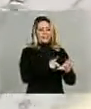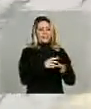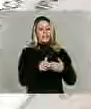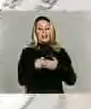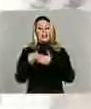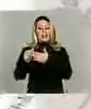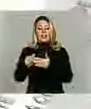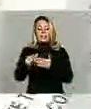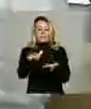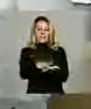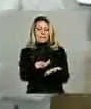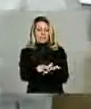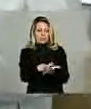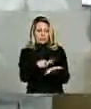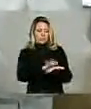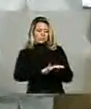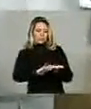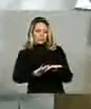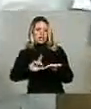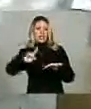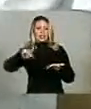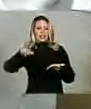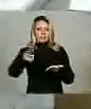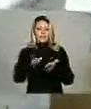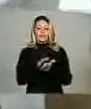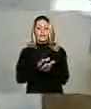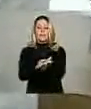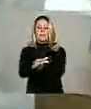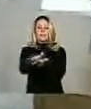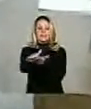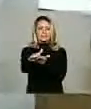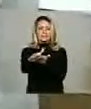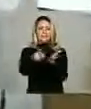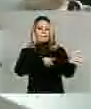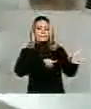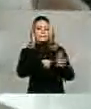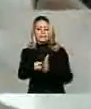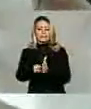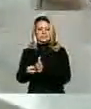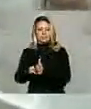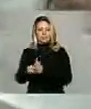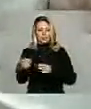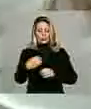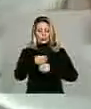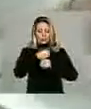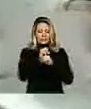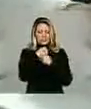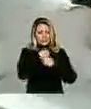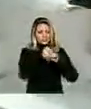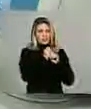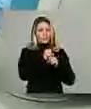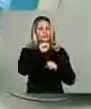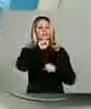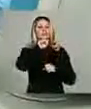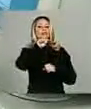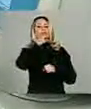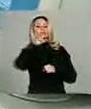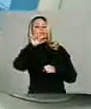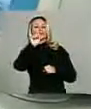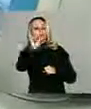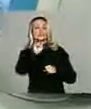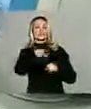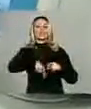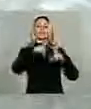para o papel filtro. Depois disso, segue para análise clínica no laboratório de um centro de referência do SUS. No